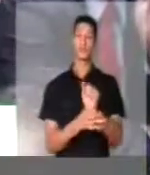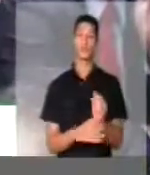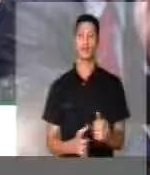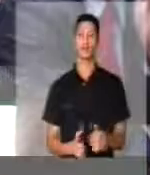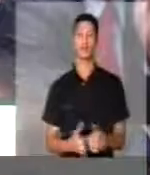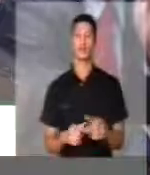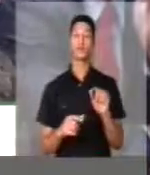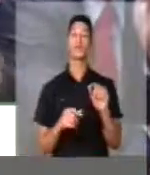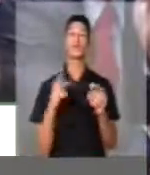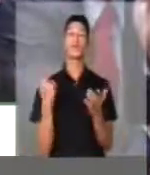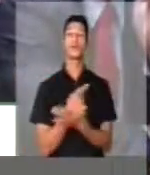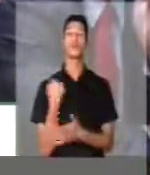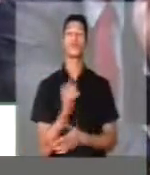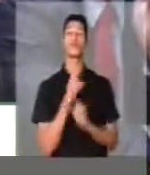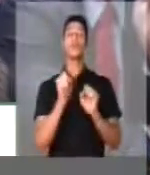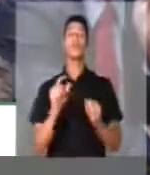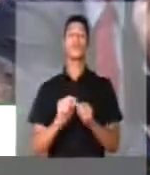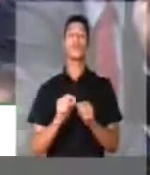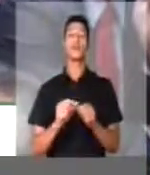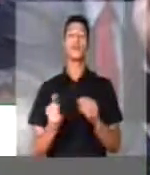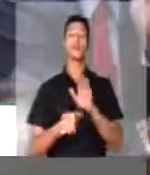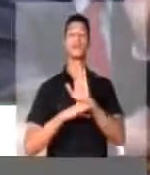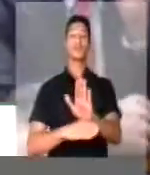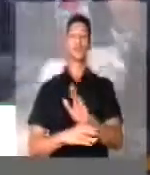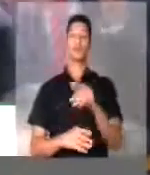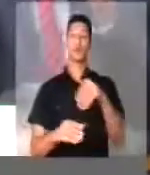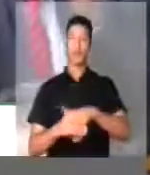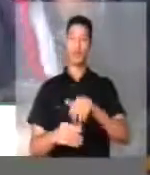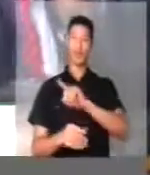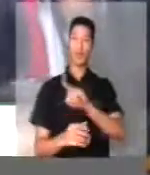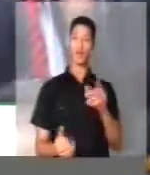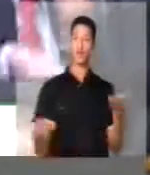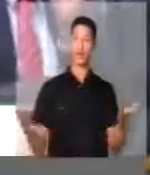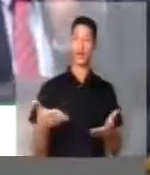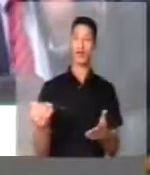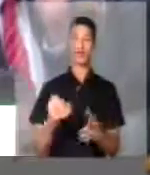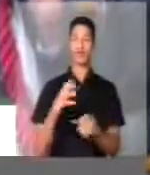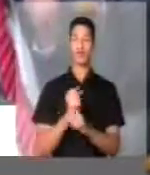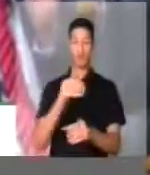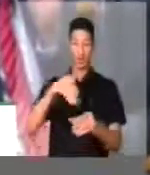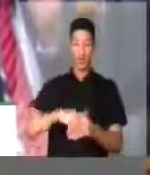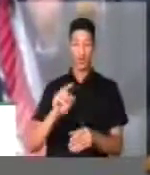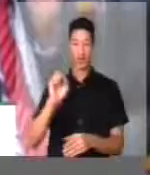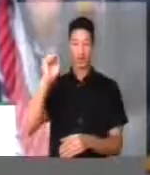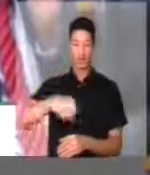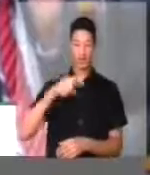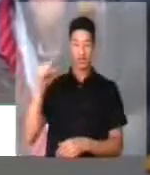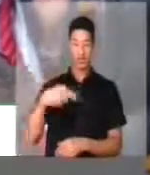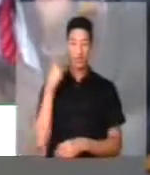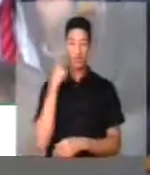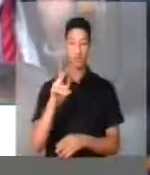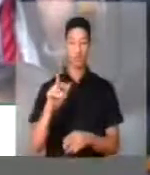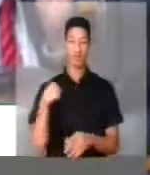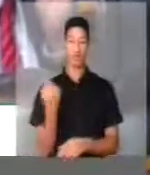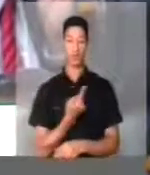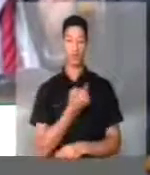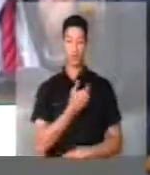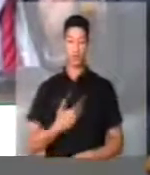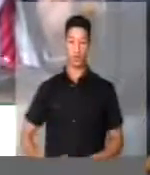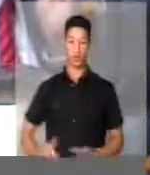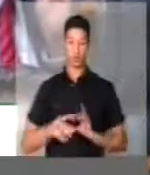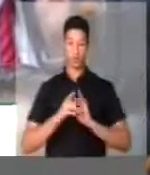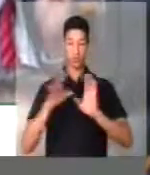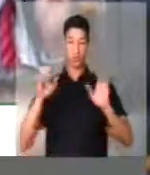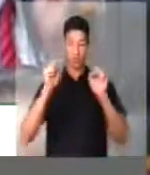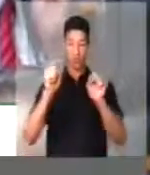segurança. E o que é que nós podemos fazer para ajudar? É votar não agora e votar sim depois para permitir que os nossos